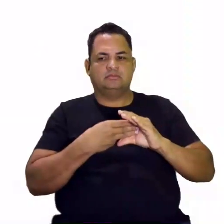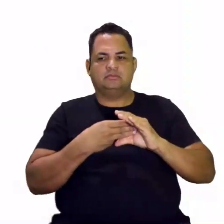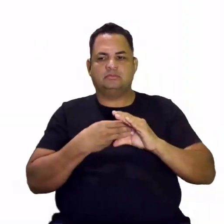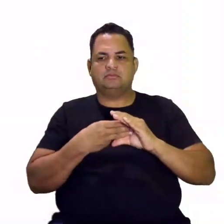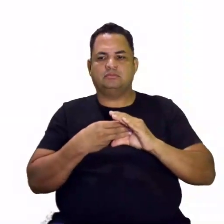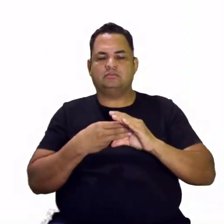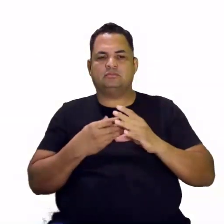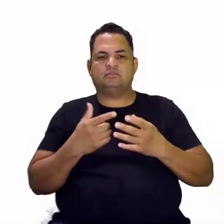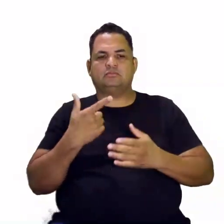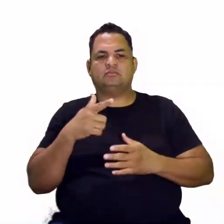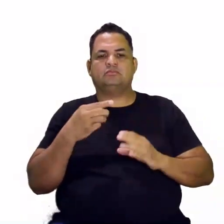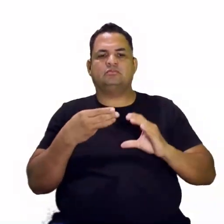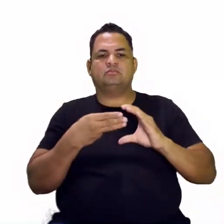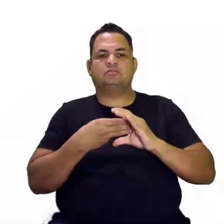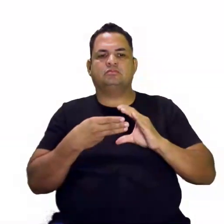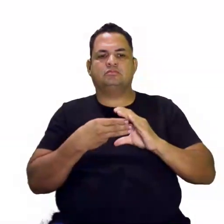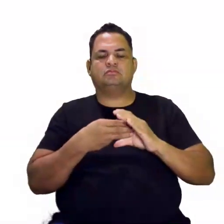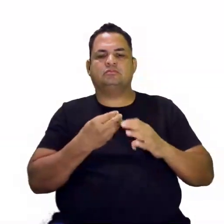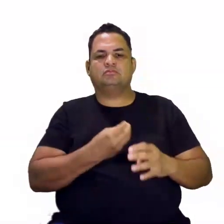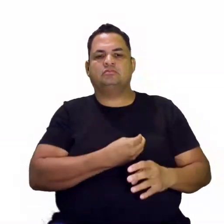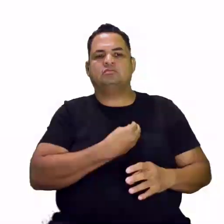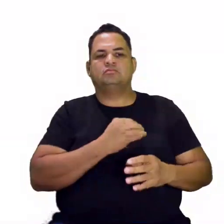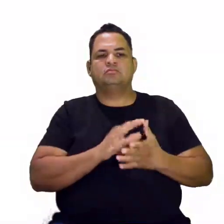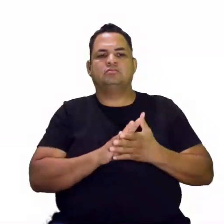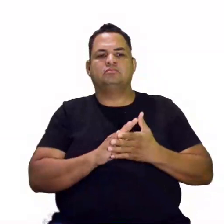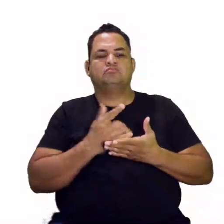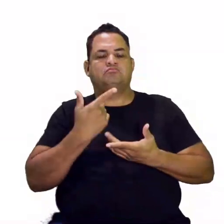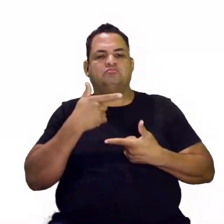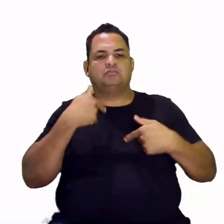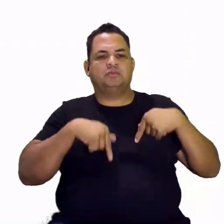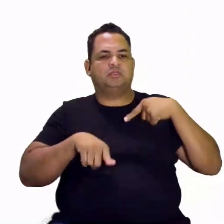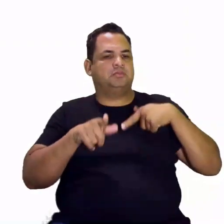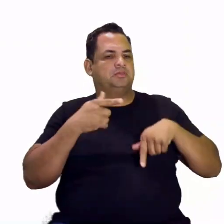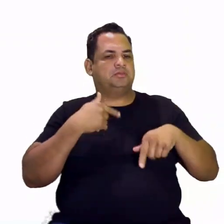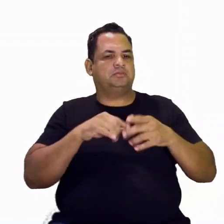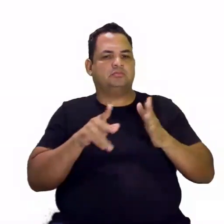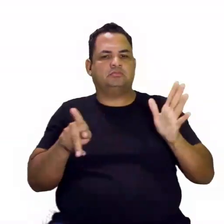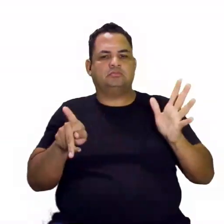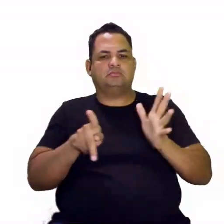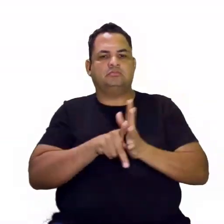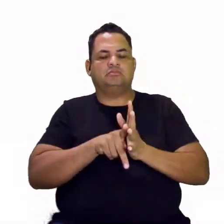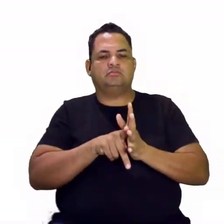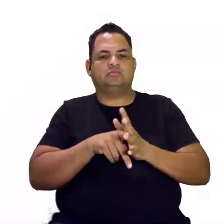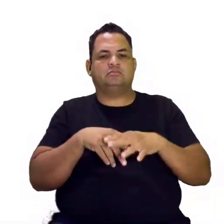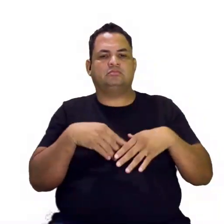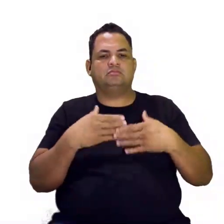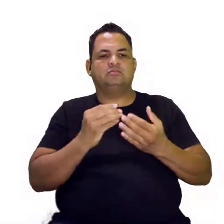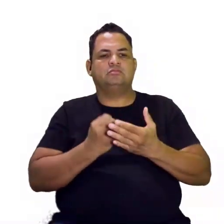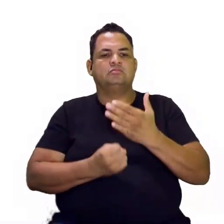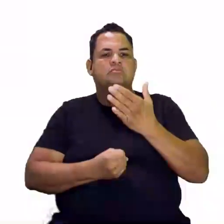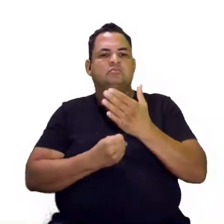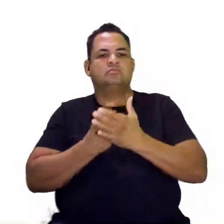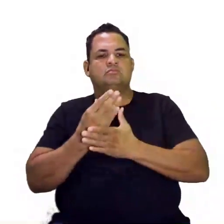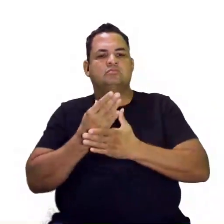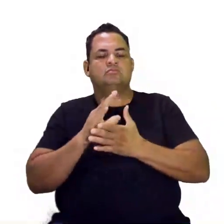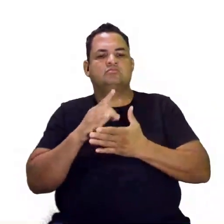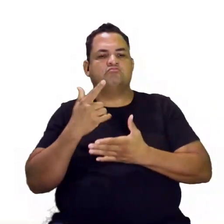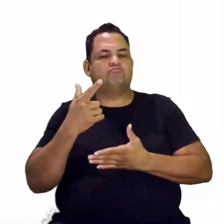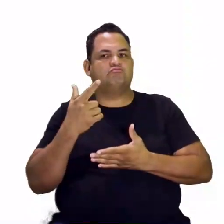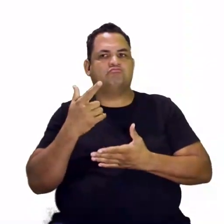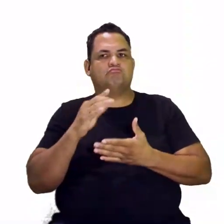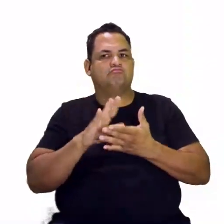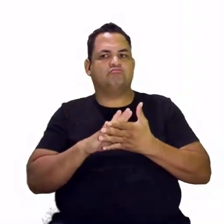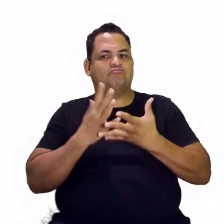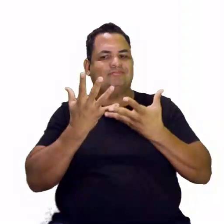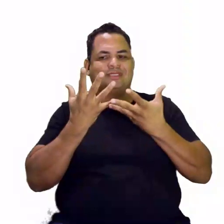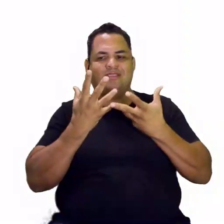São organismos acelulares, sem metabolismo próprio, cuja origem ainda não